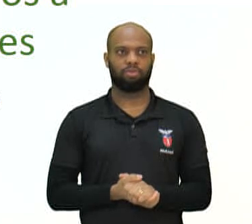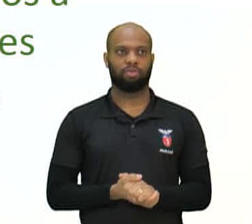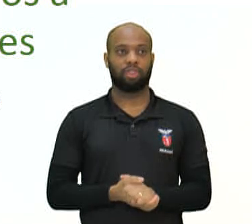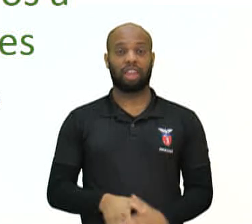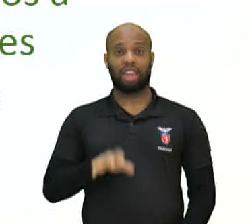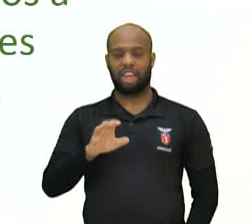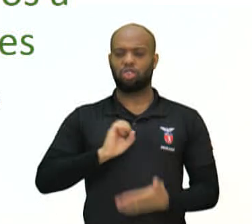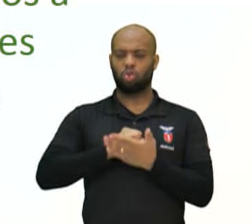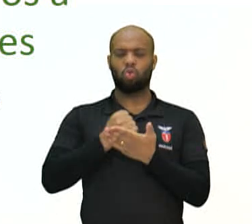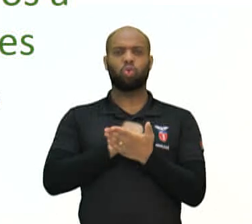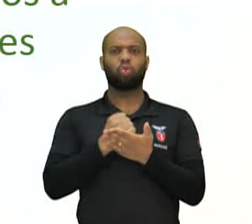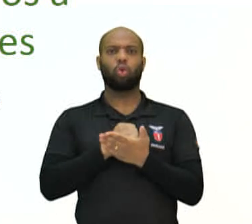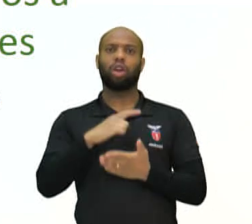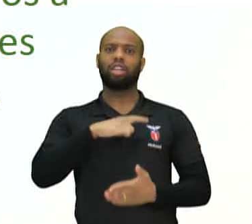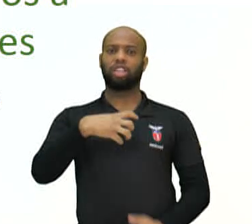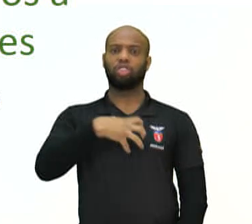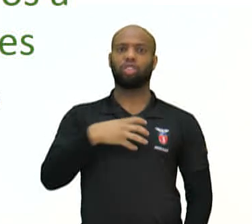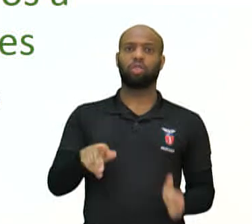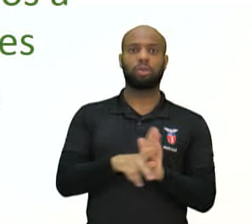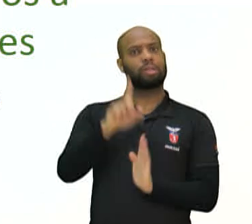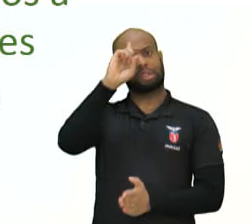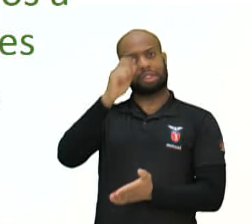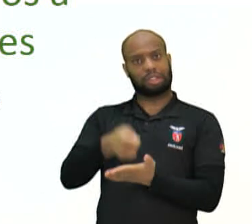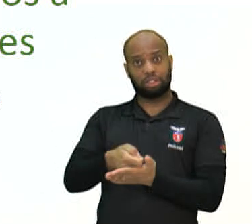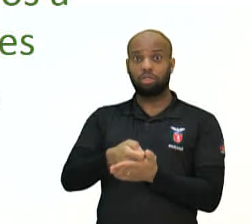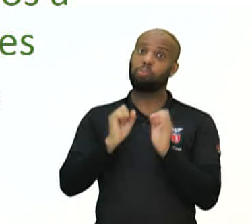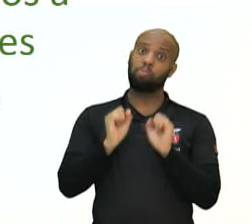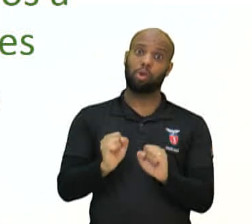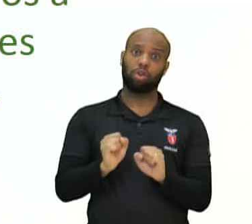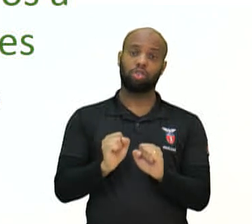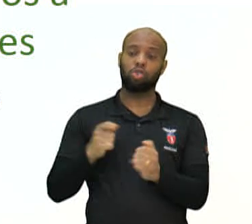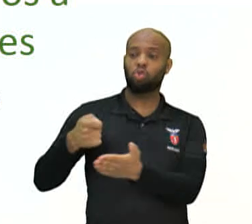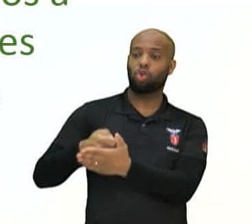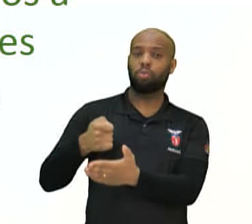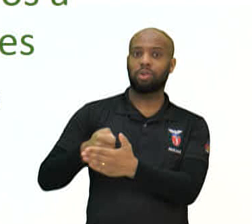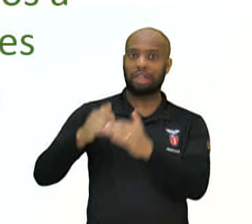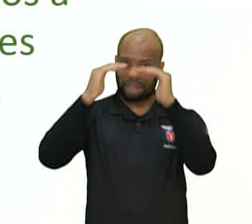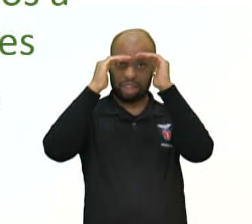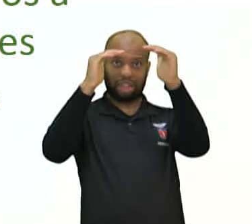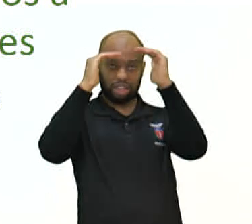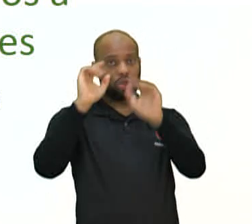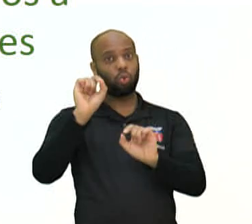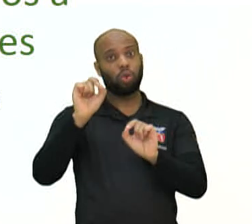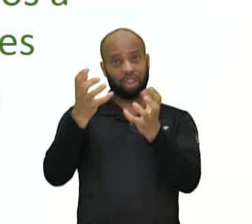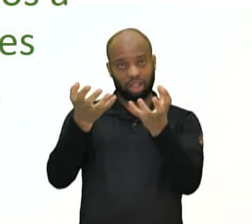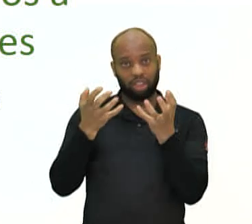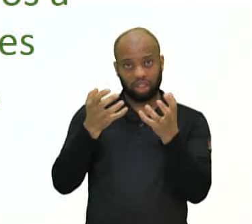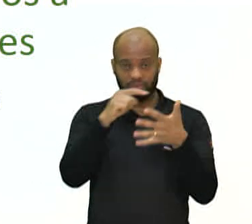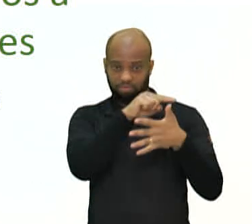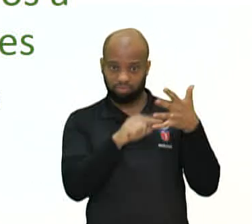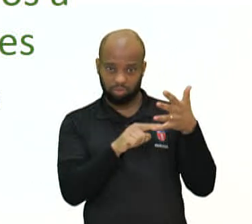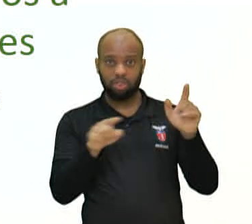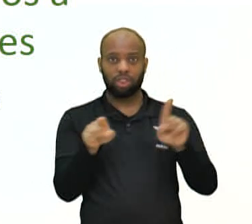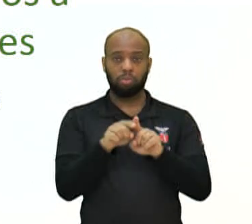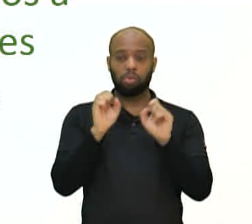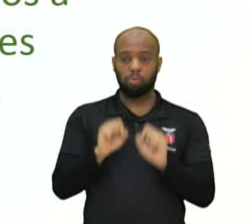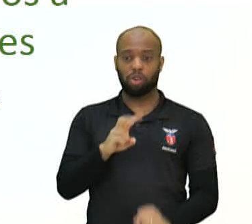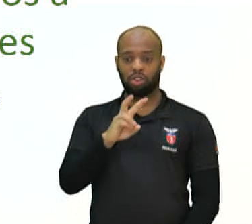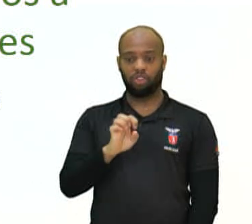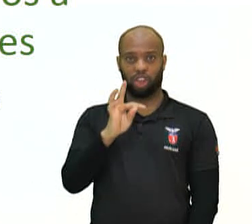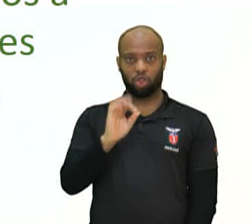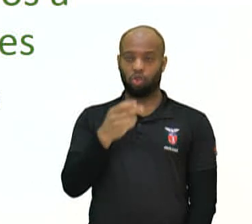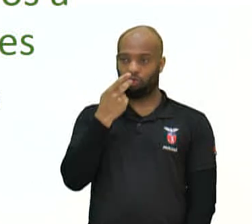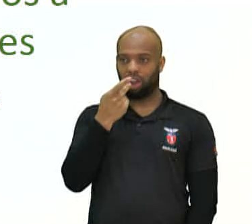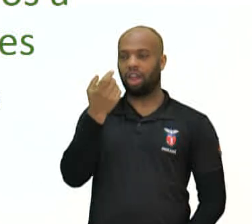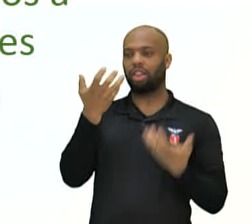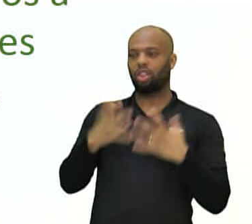Esse controle é exercido por meio do poder decisório, que obriga os membros a cumprir suas decisões, e pelo poder de veto, que